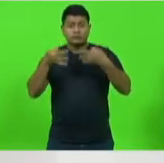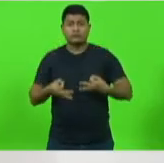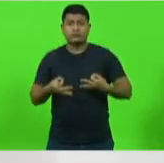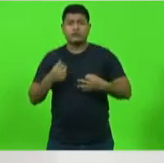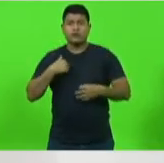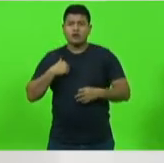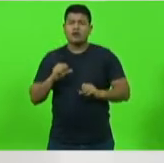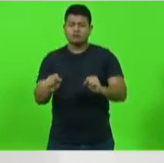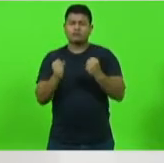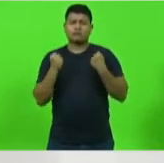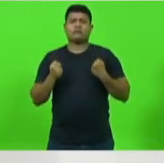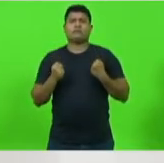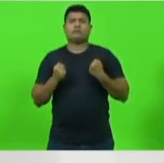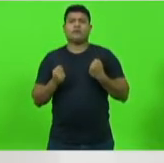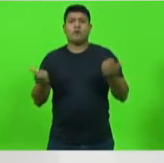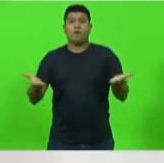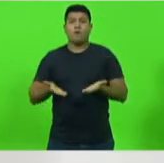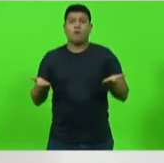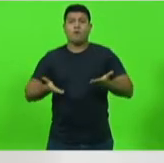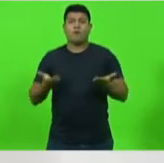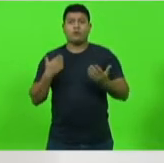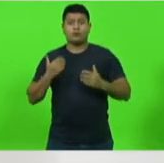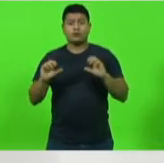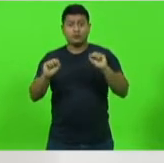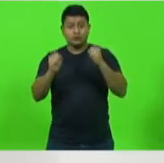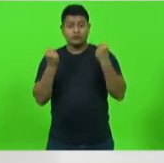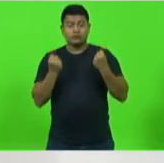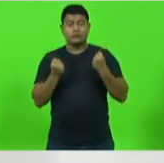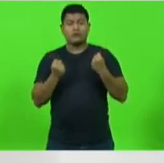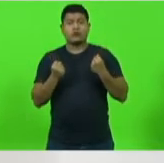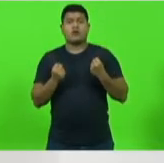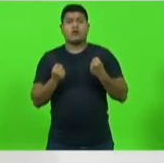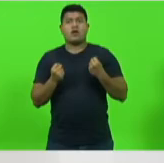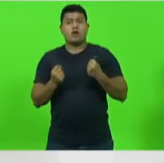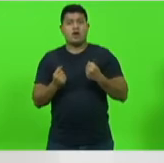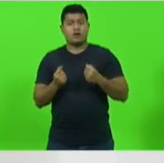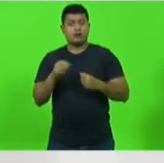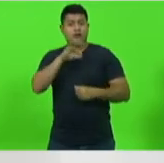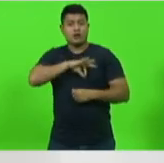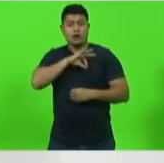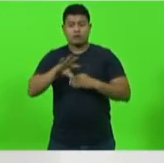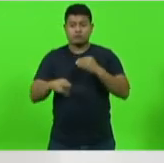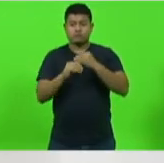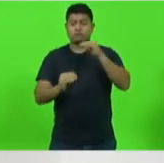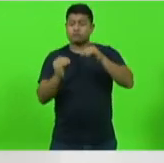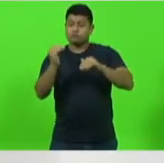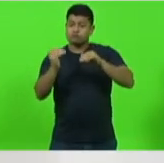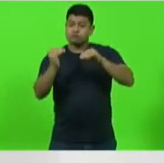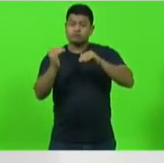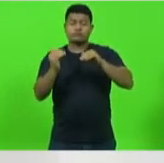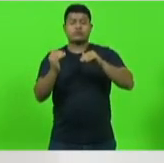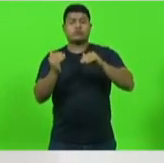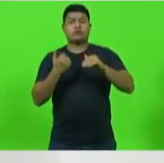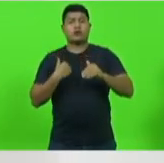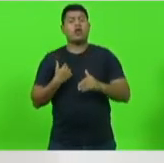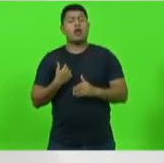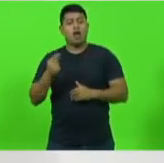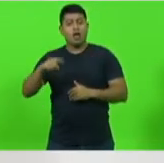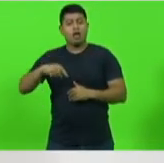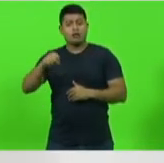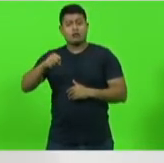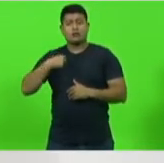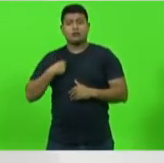vou defender. E hoje, defendo o reajuste linear, sim, é uma forma de limitarmos essa distorção. Eu